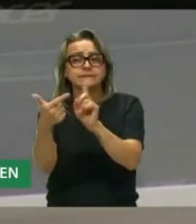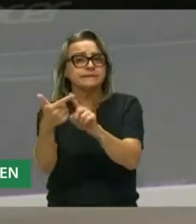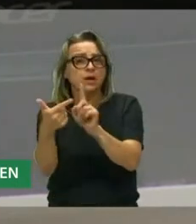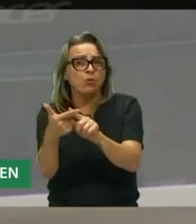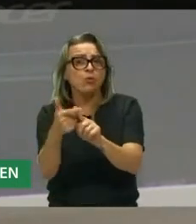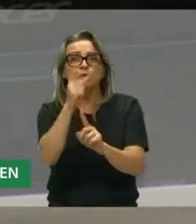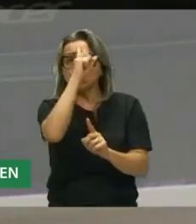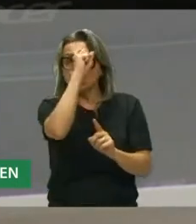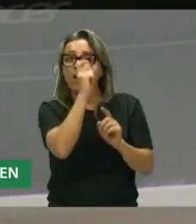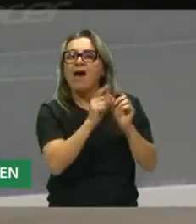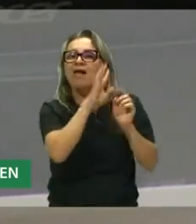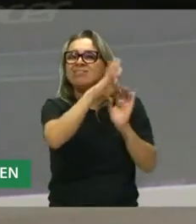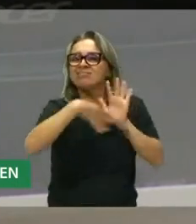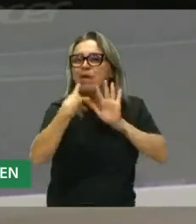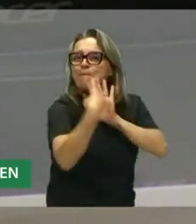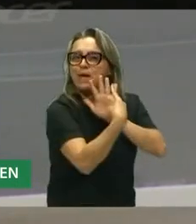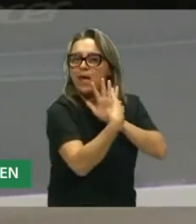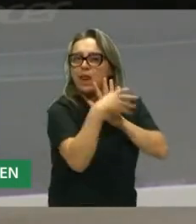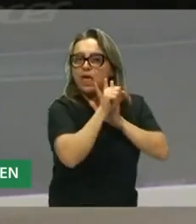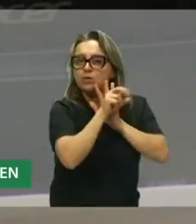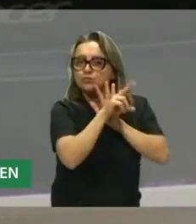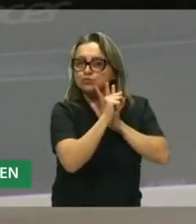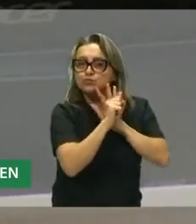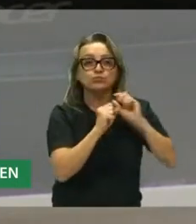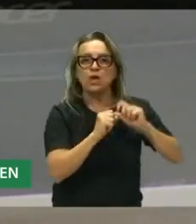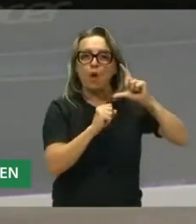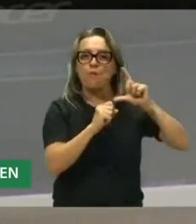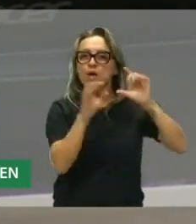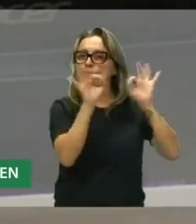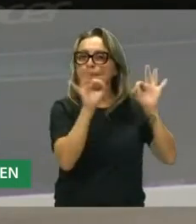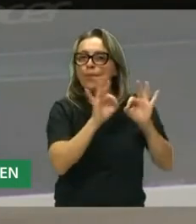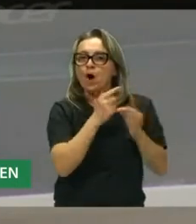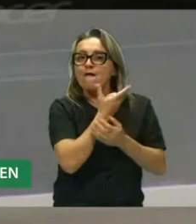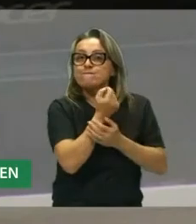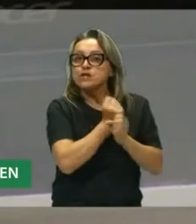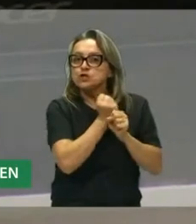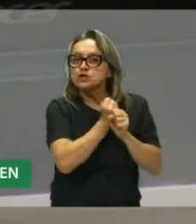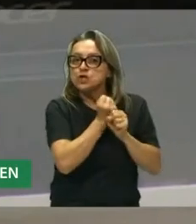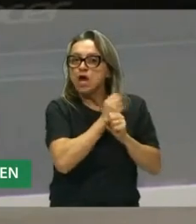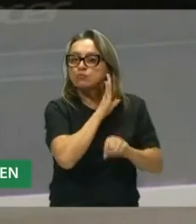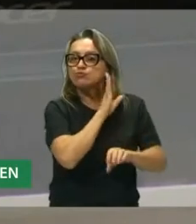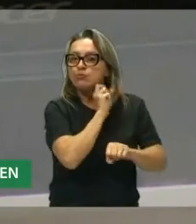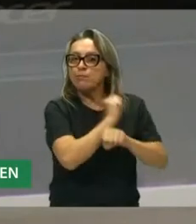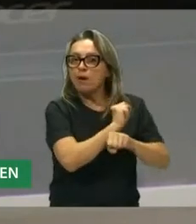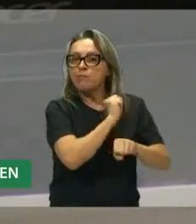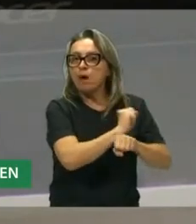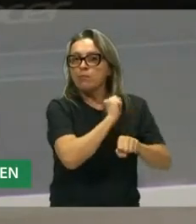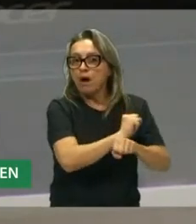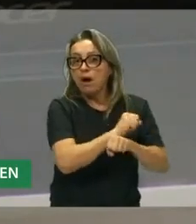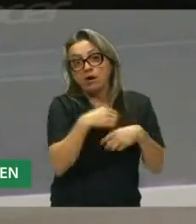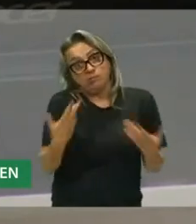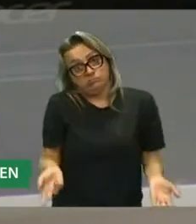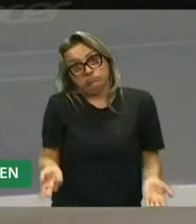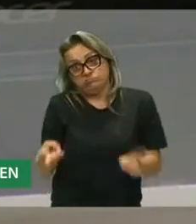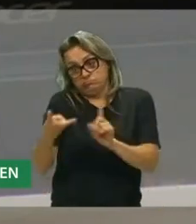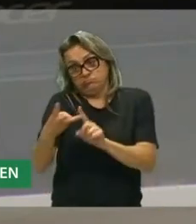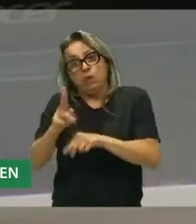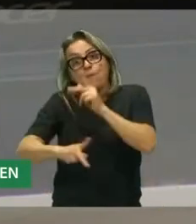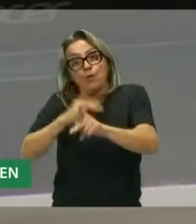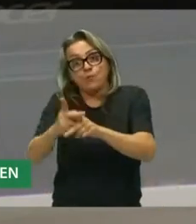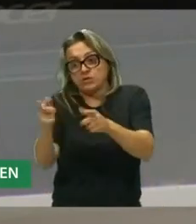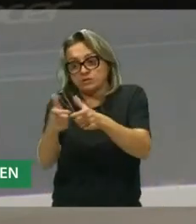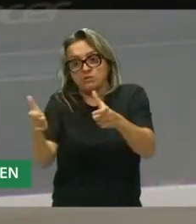as necessidades, as demandas são crescentes. Enquanto a população cresce, as demandas crescem